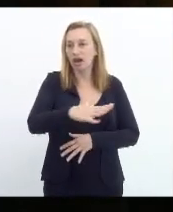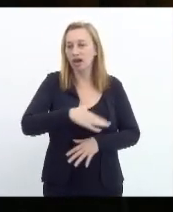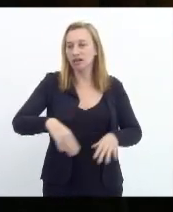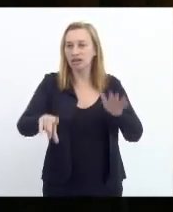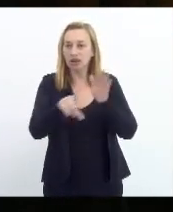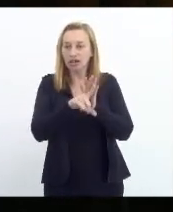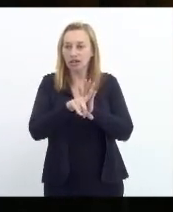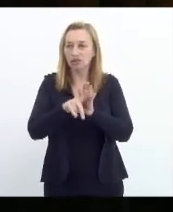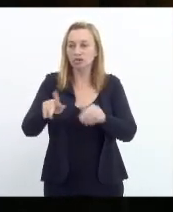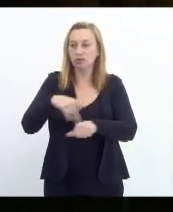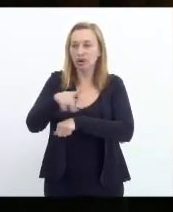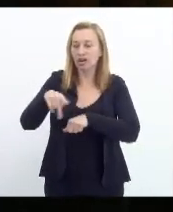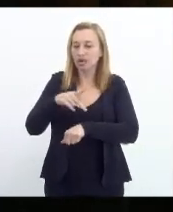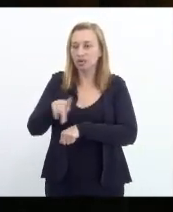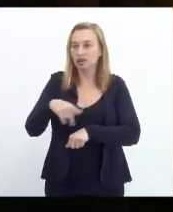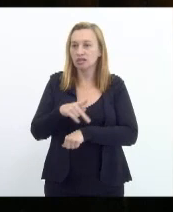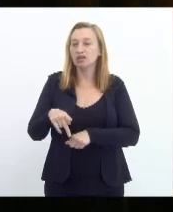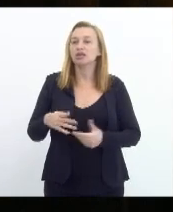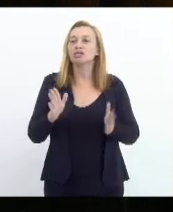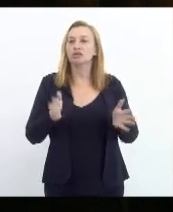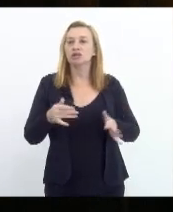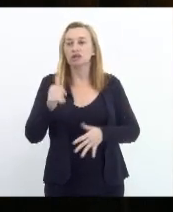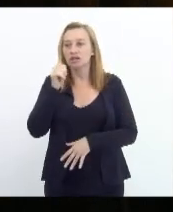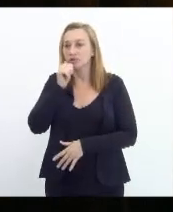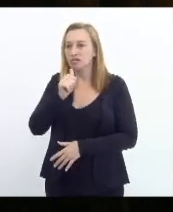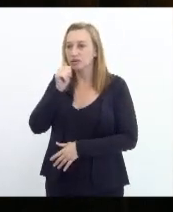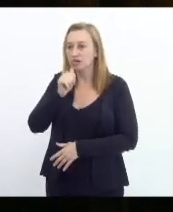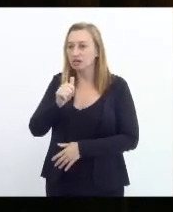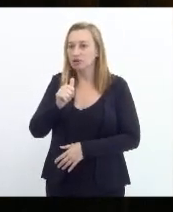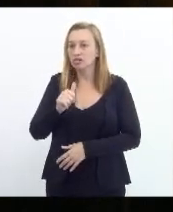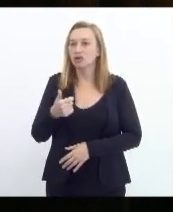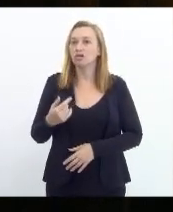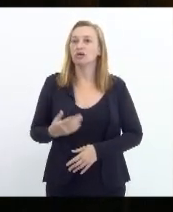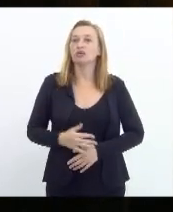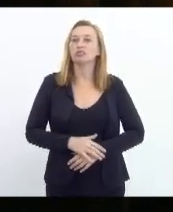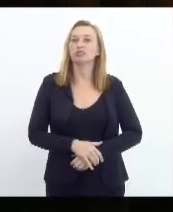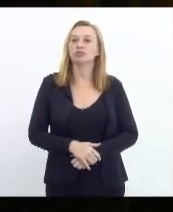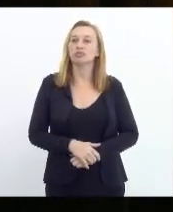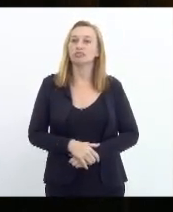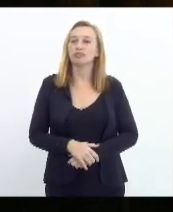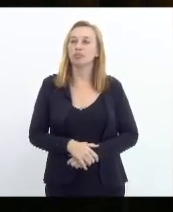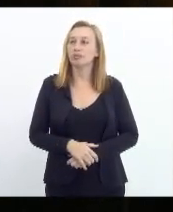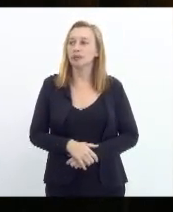no caso da participação feminina um levantamento